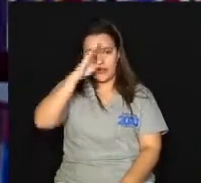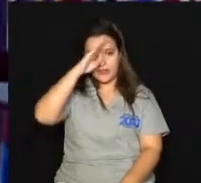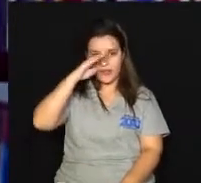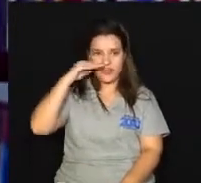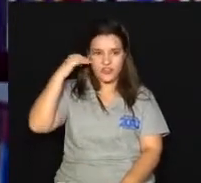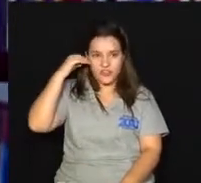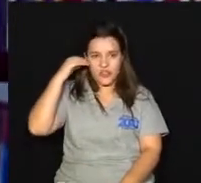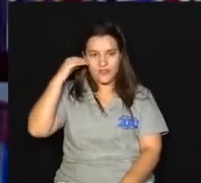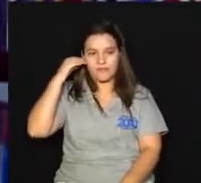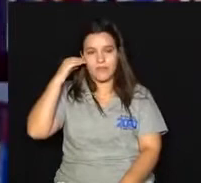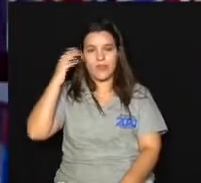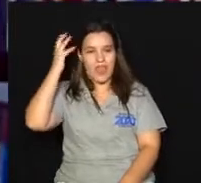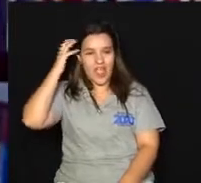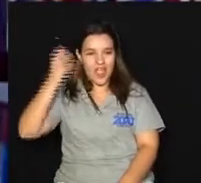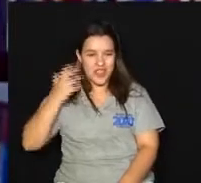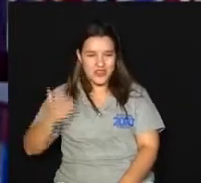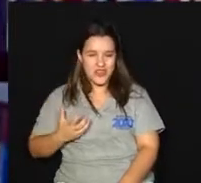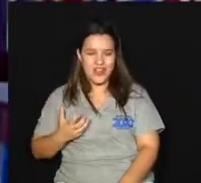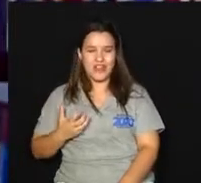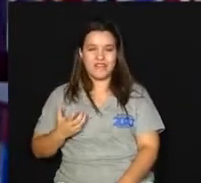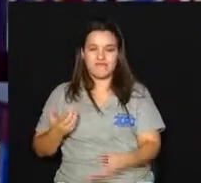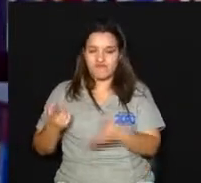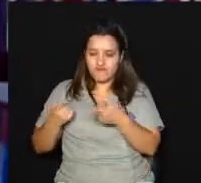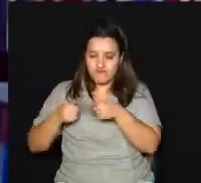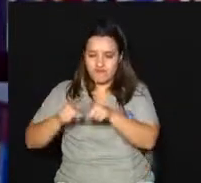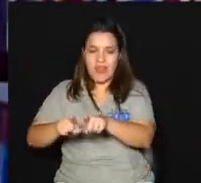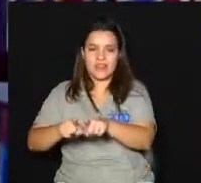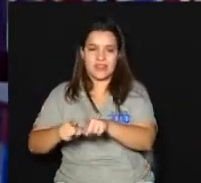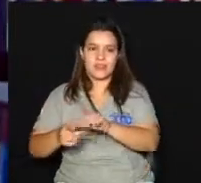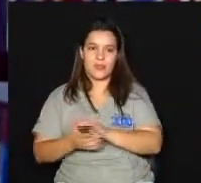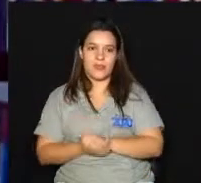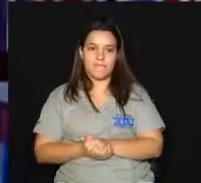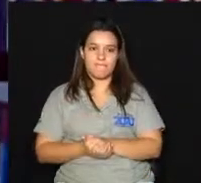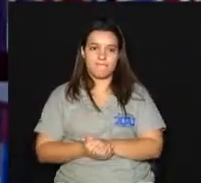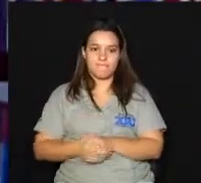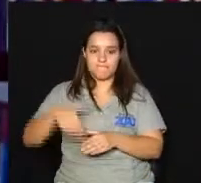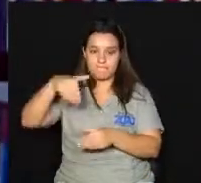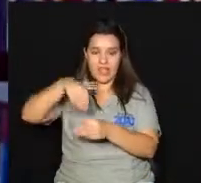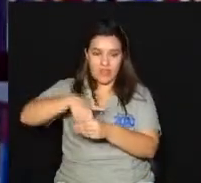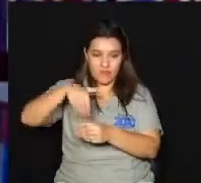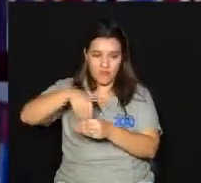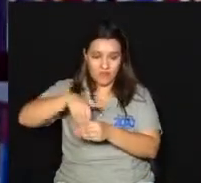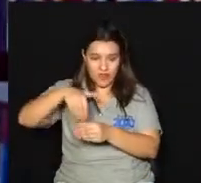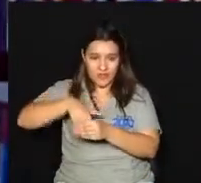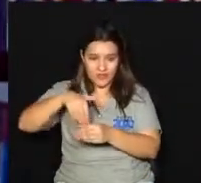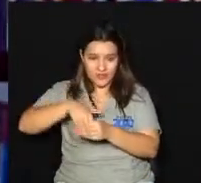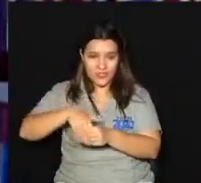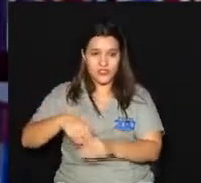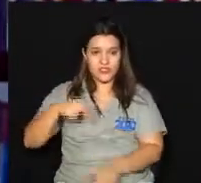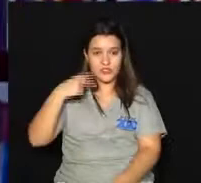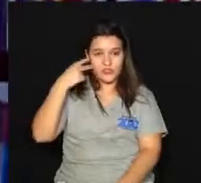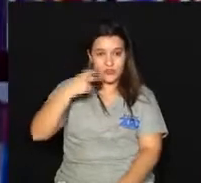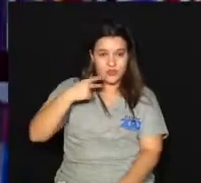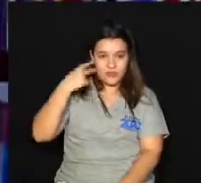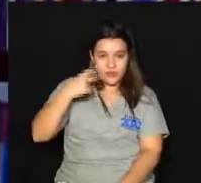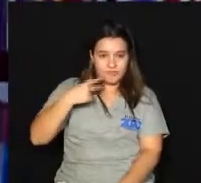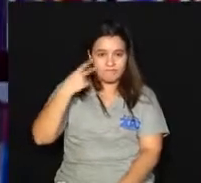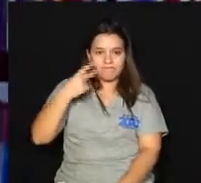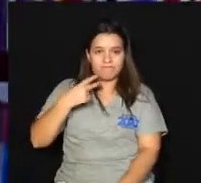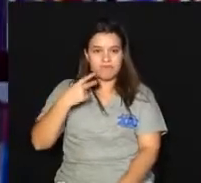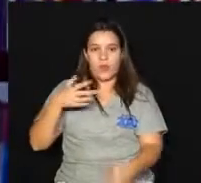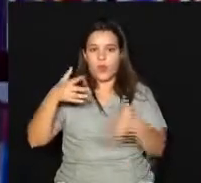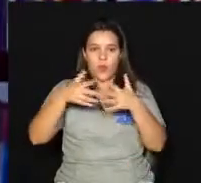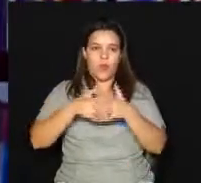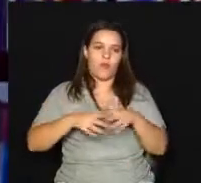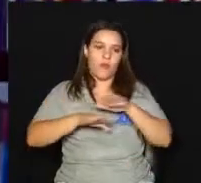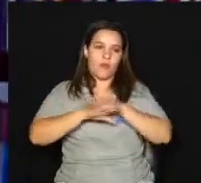e PSOL se uniram para fazer uma chapa. Os votos dos vereadores do PSOL não se